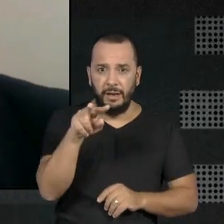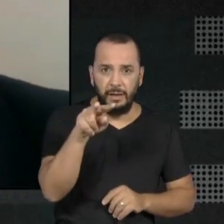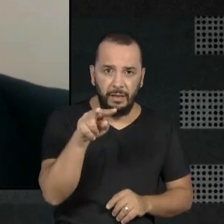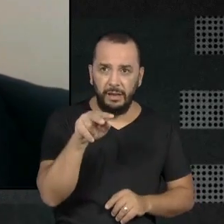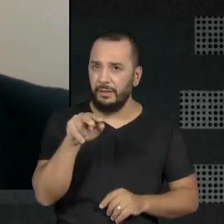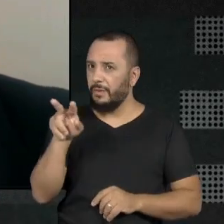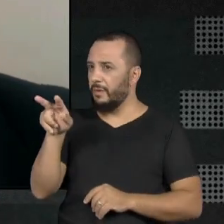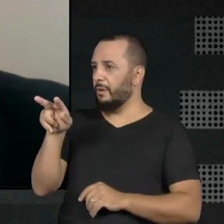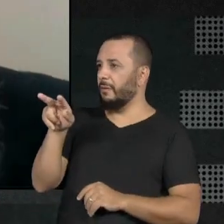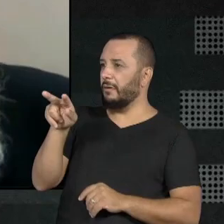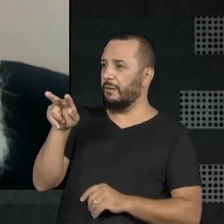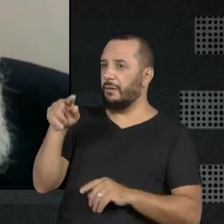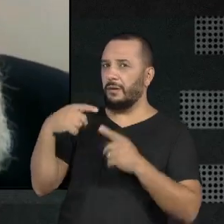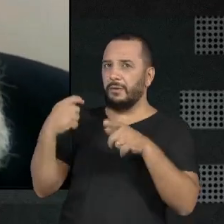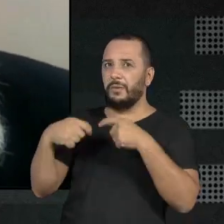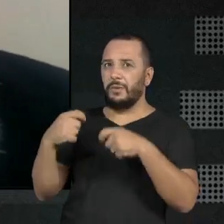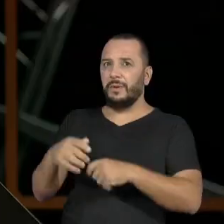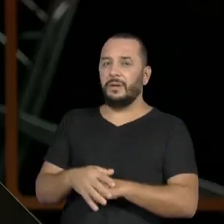é como você, eu fazia para a câmera assim, ó.